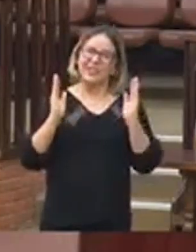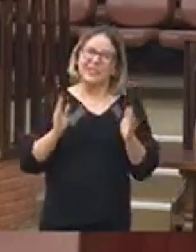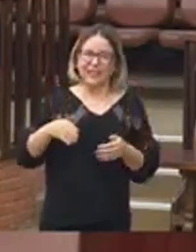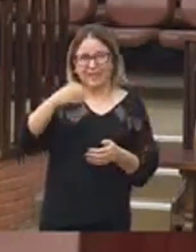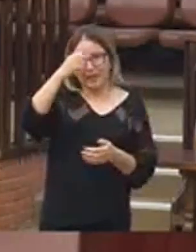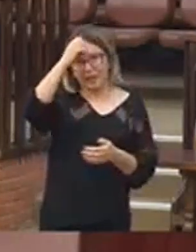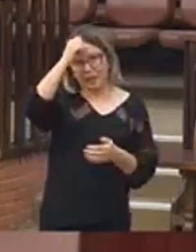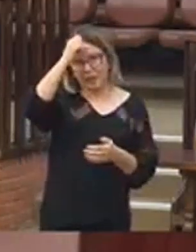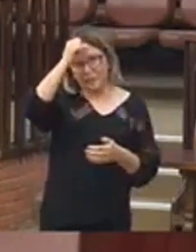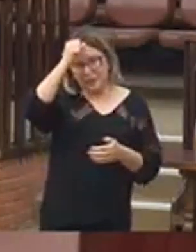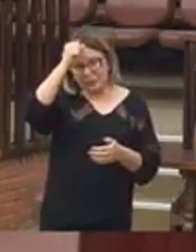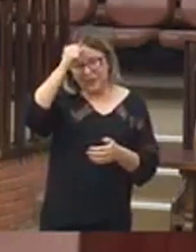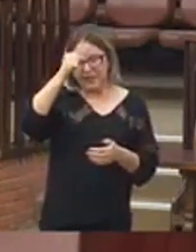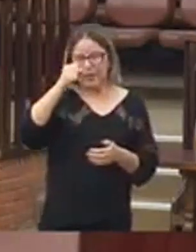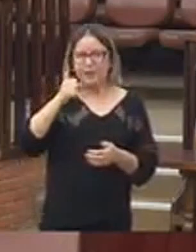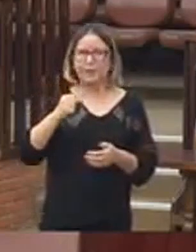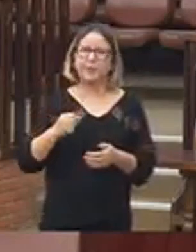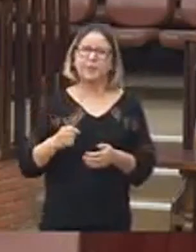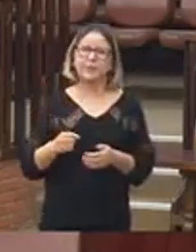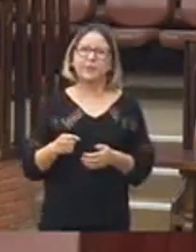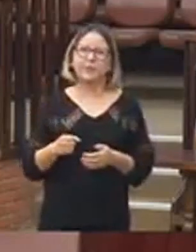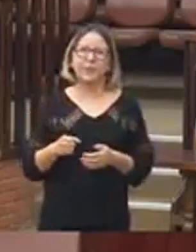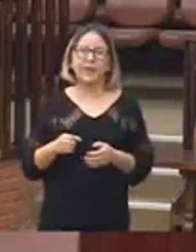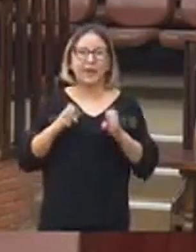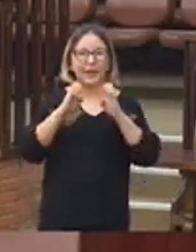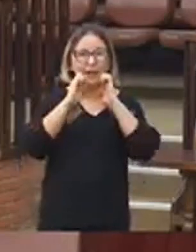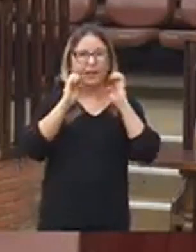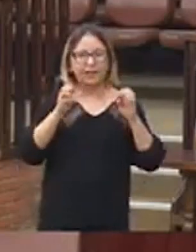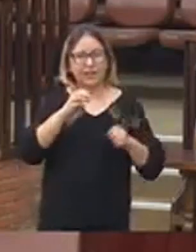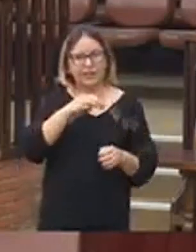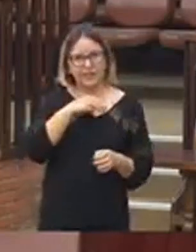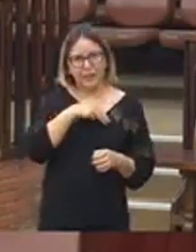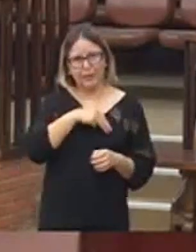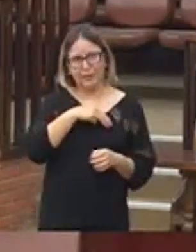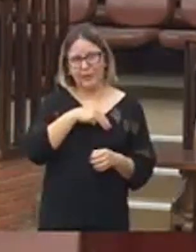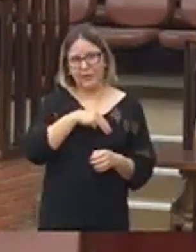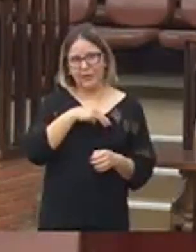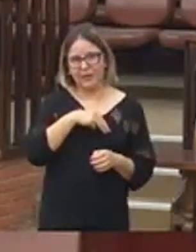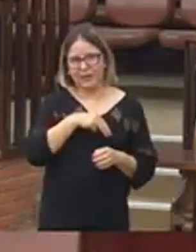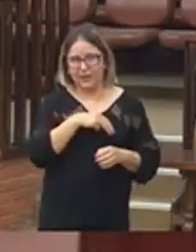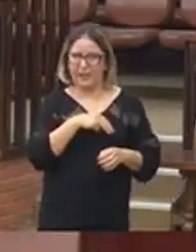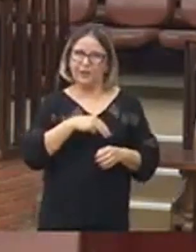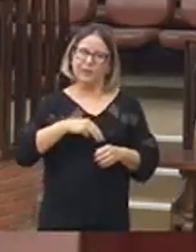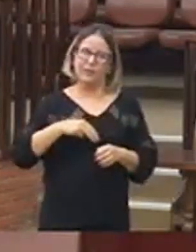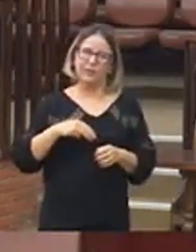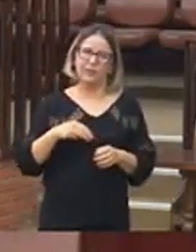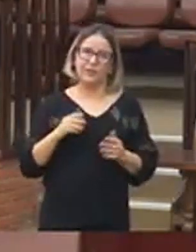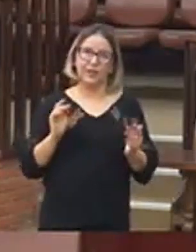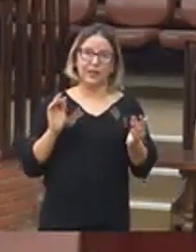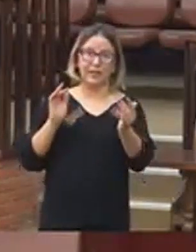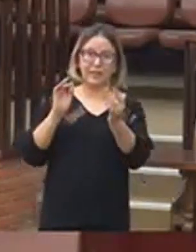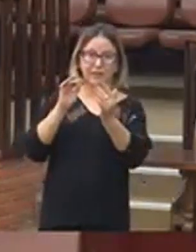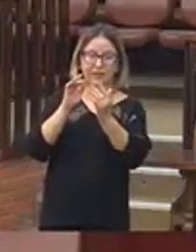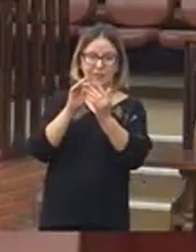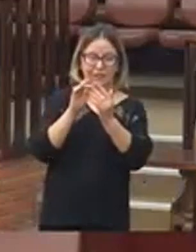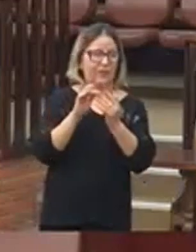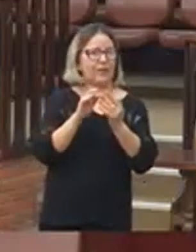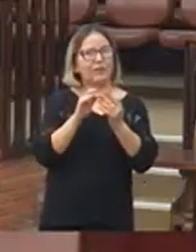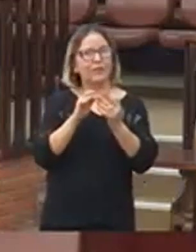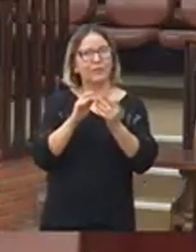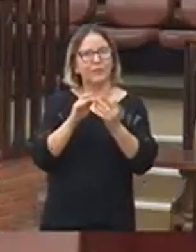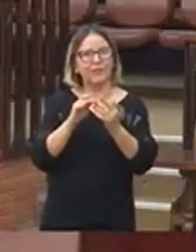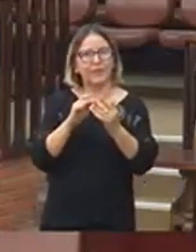ocasiões que o Evangelho de Mateus é um evangelho com o objetivo, com o foco de tratar